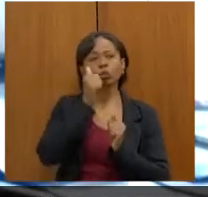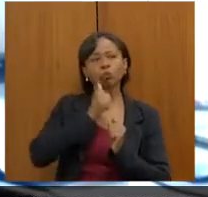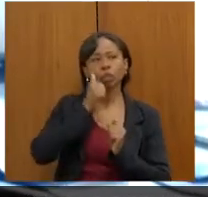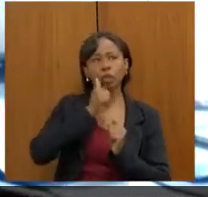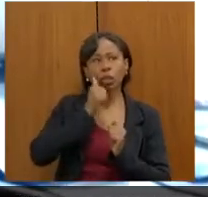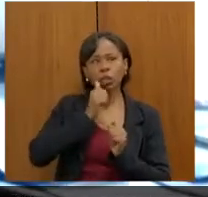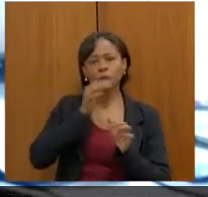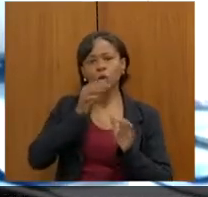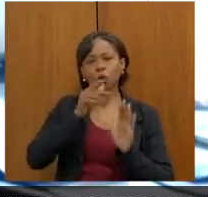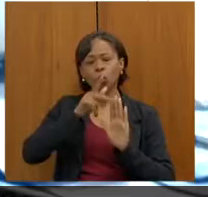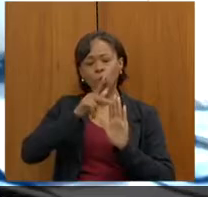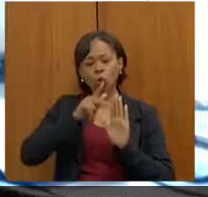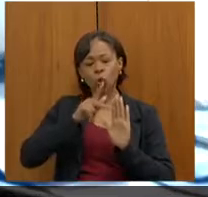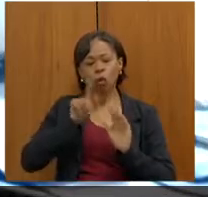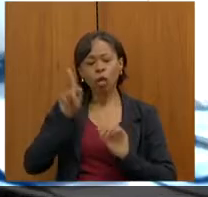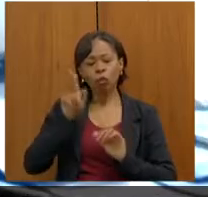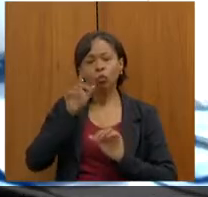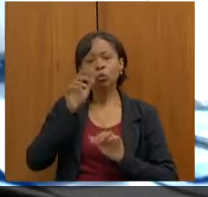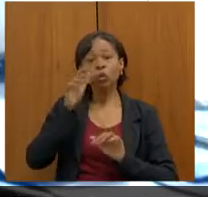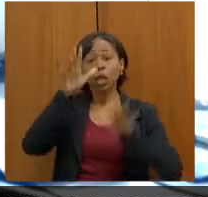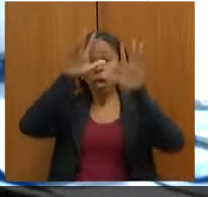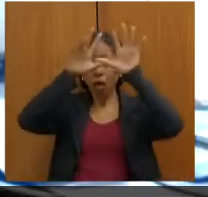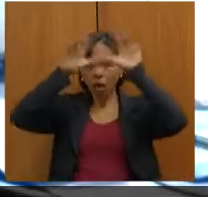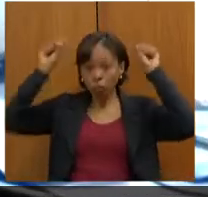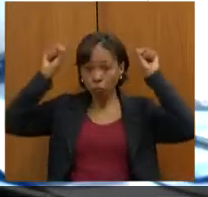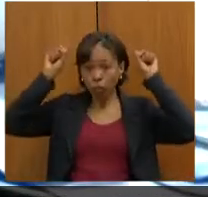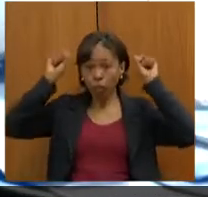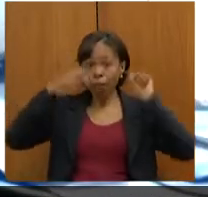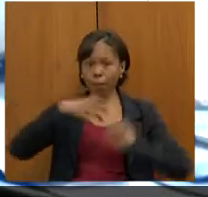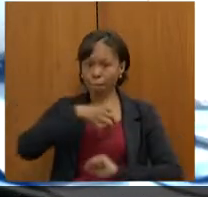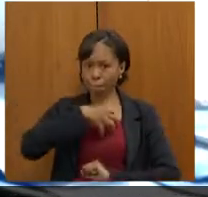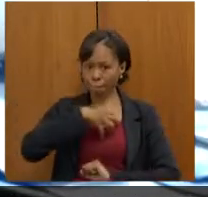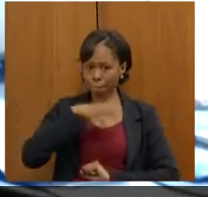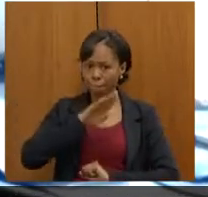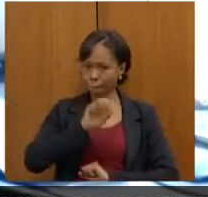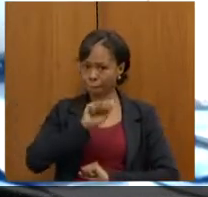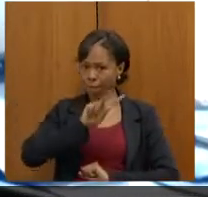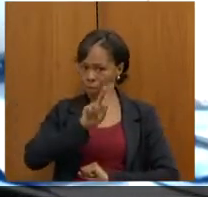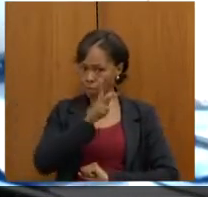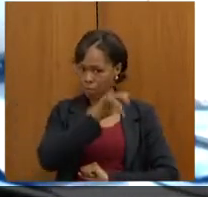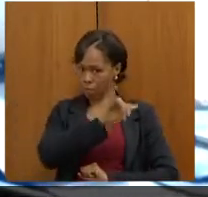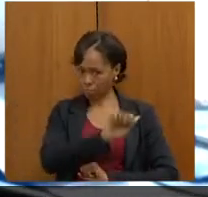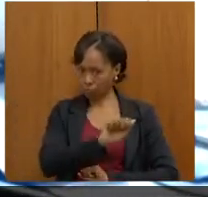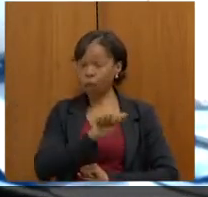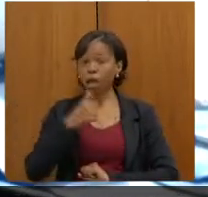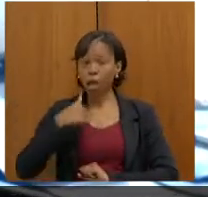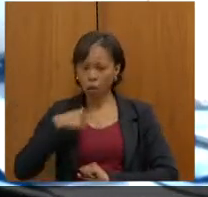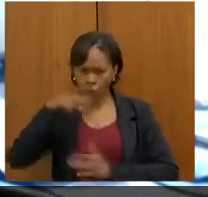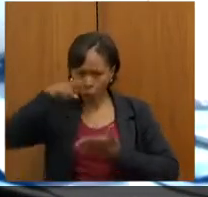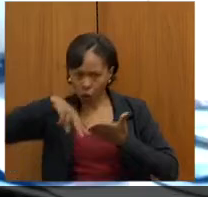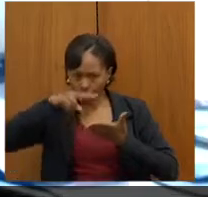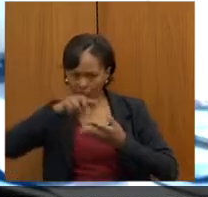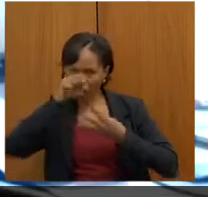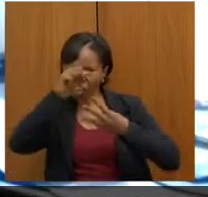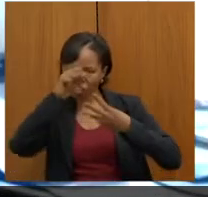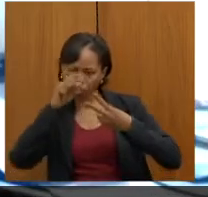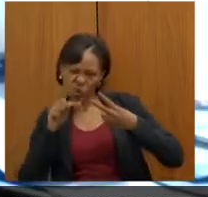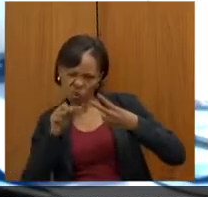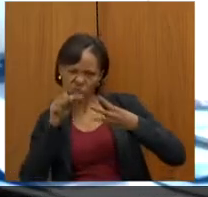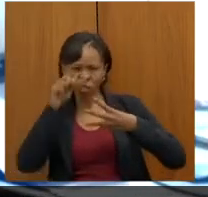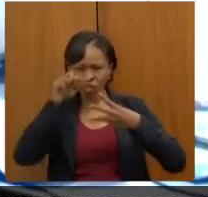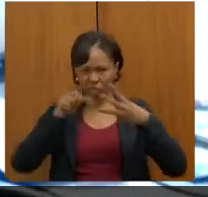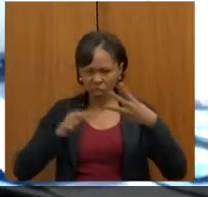no Tribunal de Justiça da Bahia e eu vou ler dois ou três depois de Se vocês me permitem de